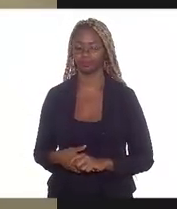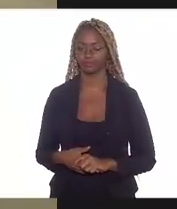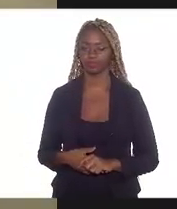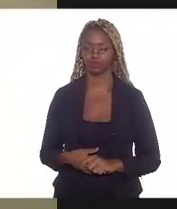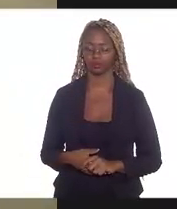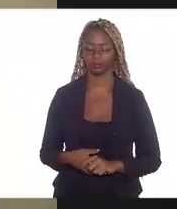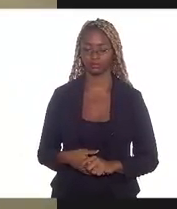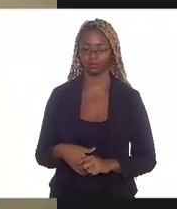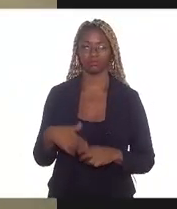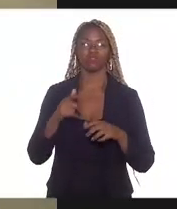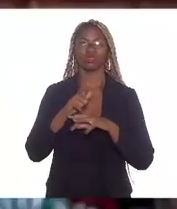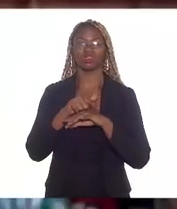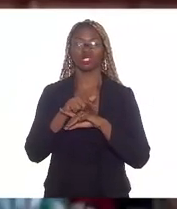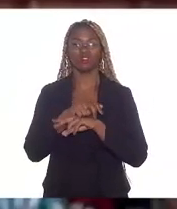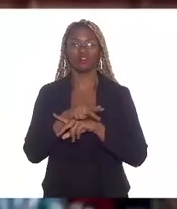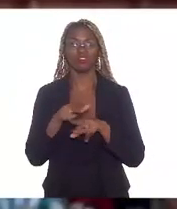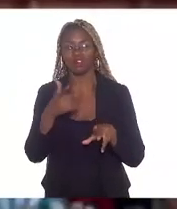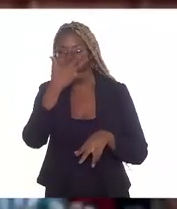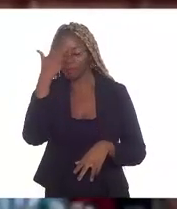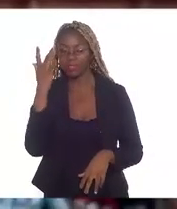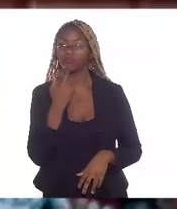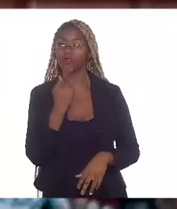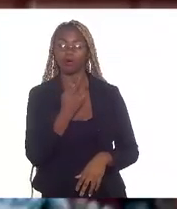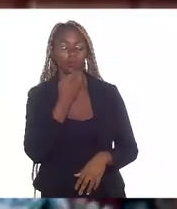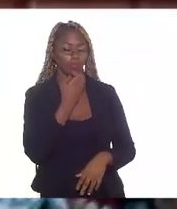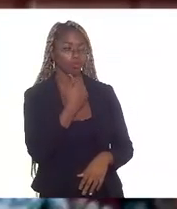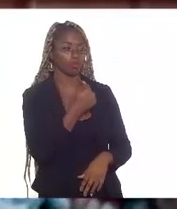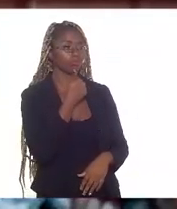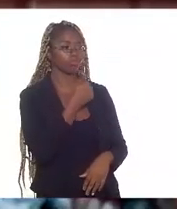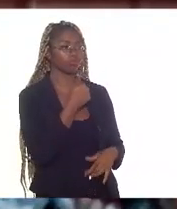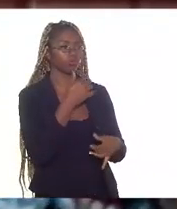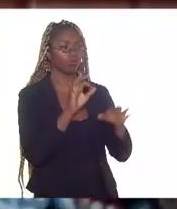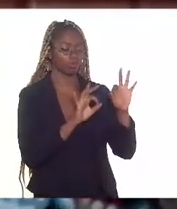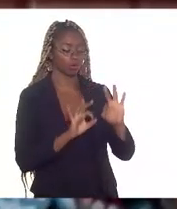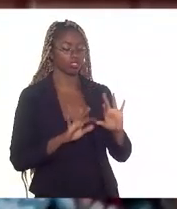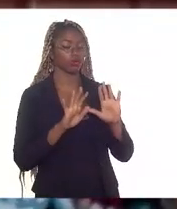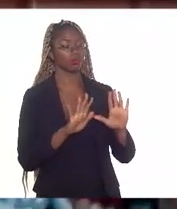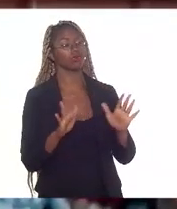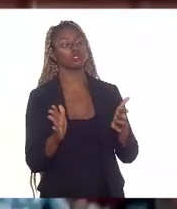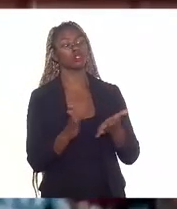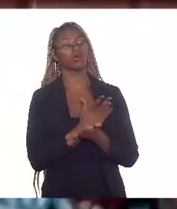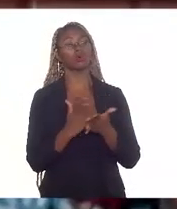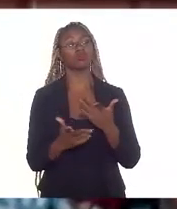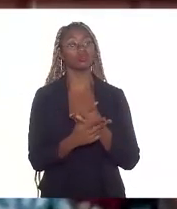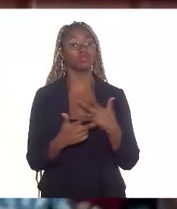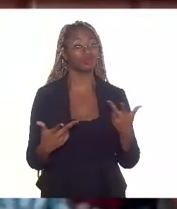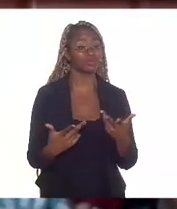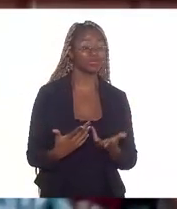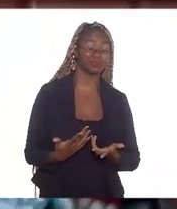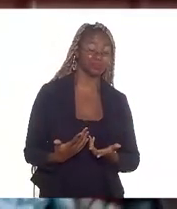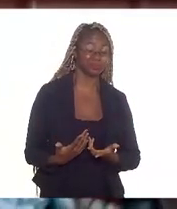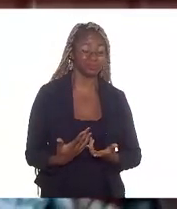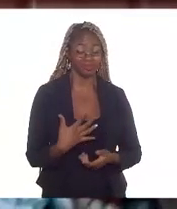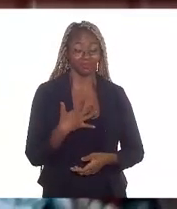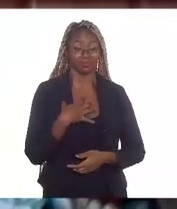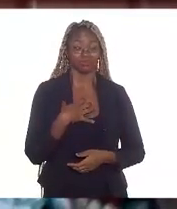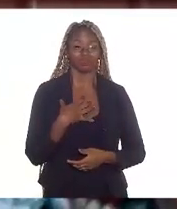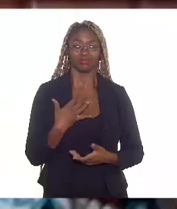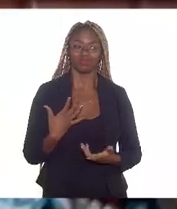Muitas pessoas disseram que era um bom projeto, inclusive, né? Mas que alguns pontos eram bem sensíveis,